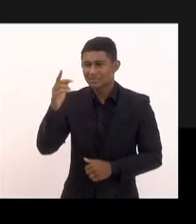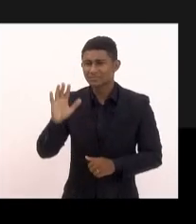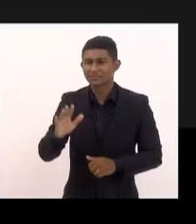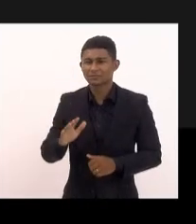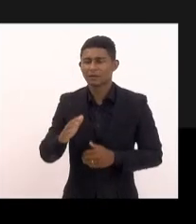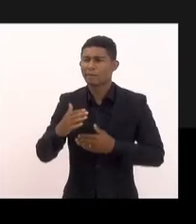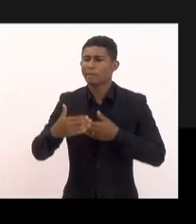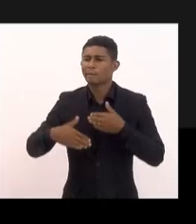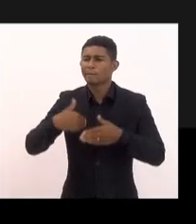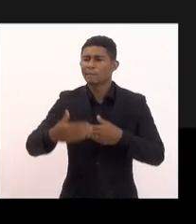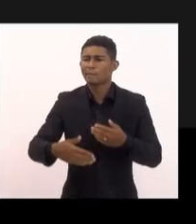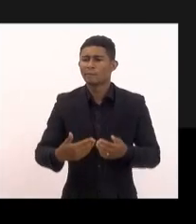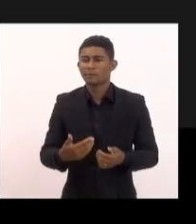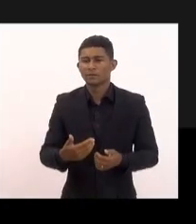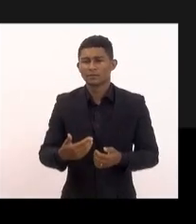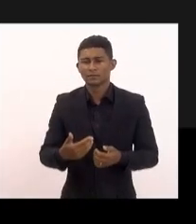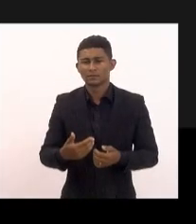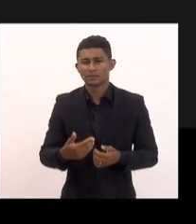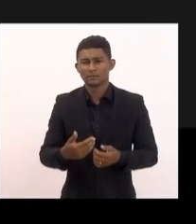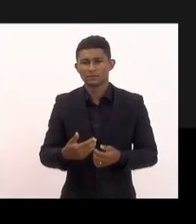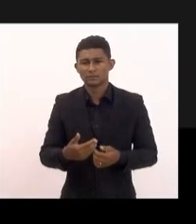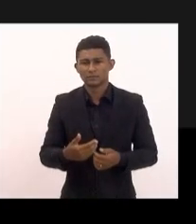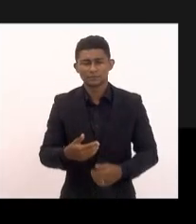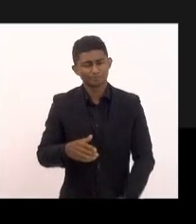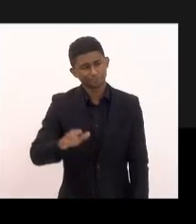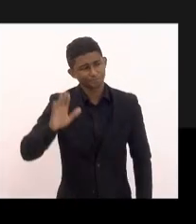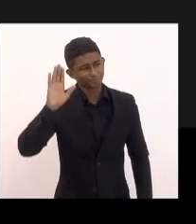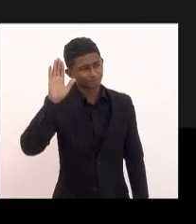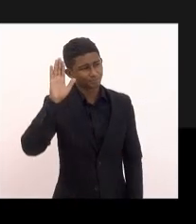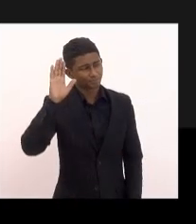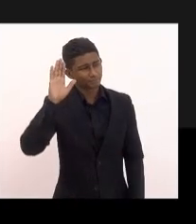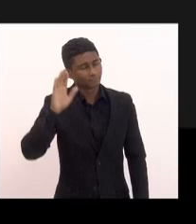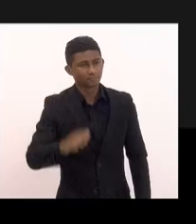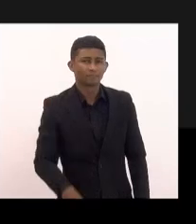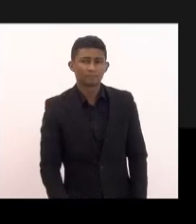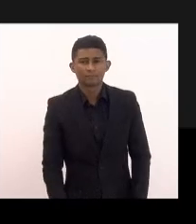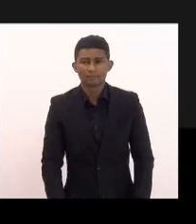segunda quando voltar, a Vossa Excelência terá... Presidente, questão de ordem.